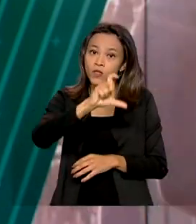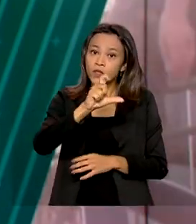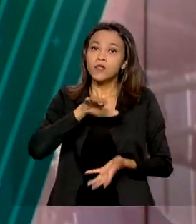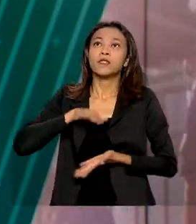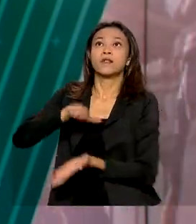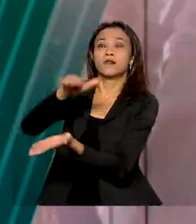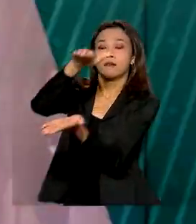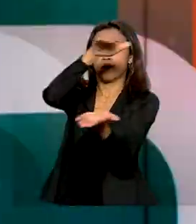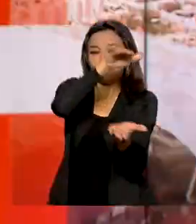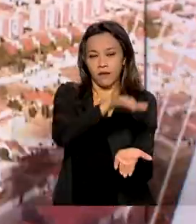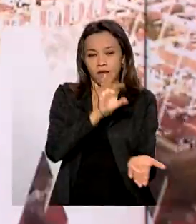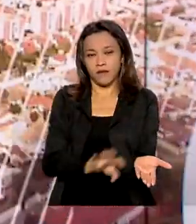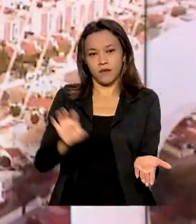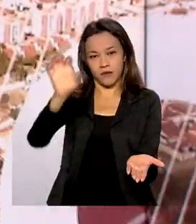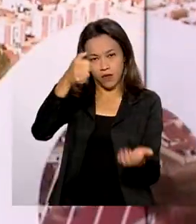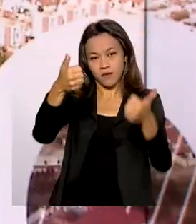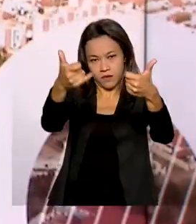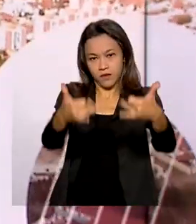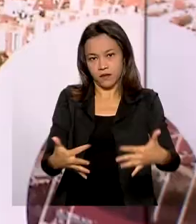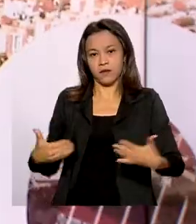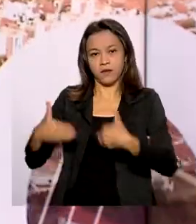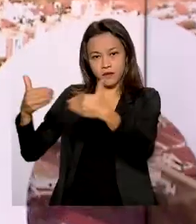estados, segundo o Ministério da Saúde.